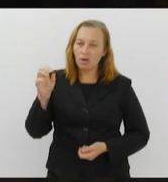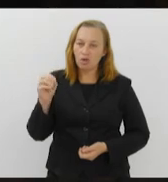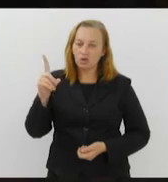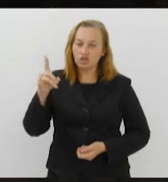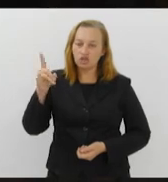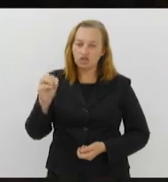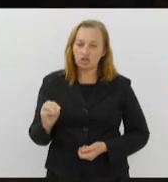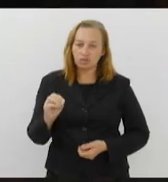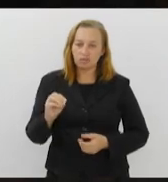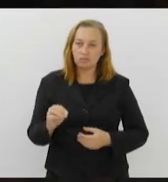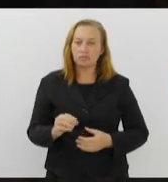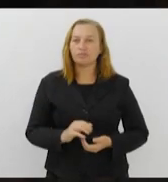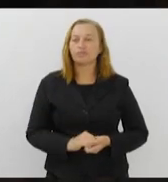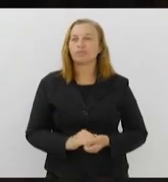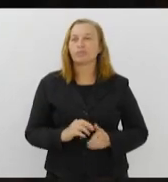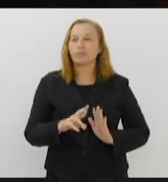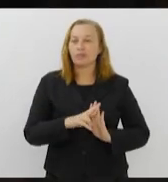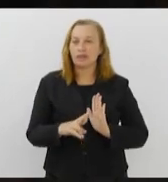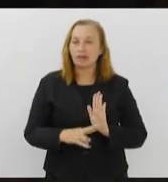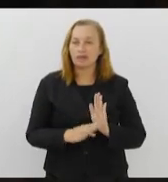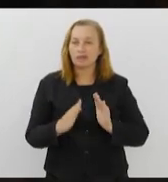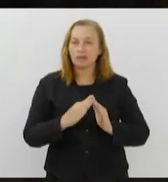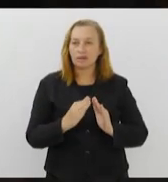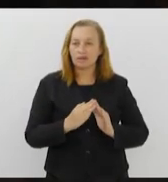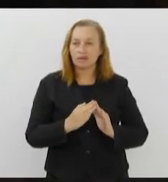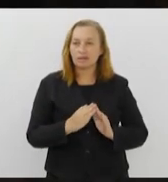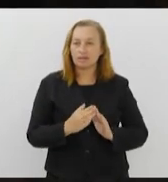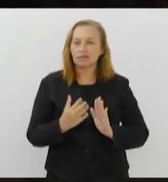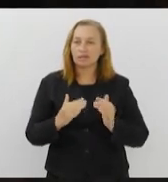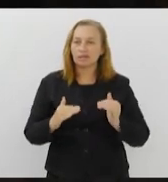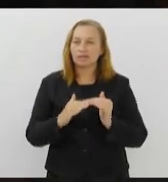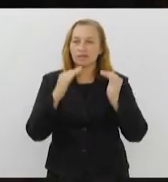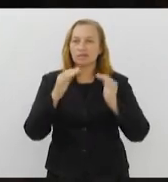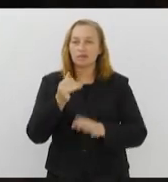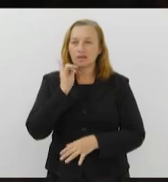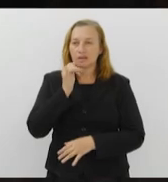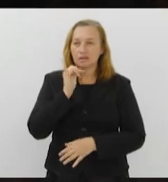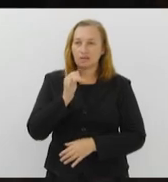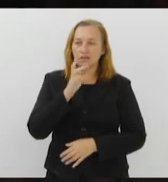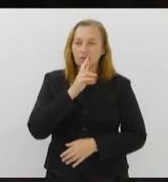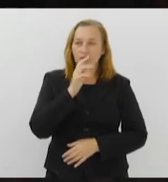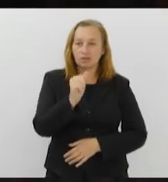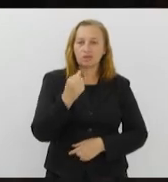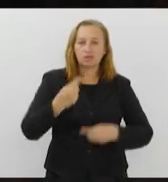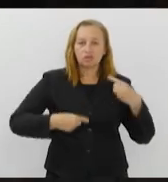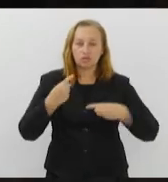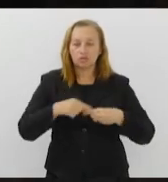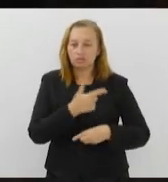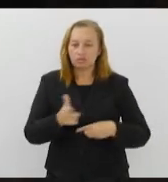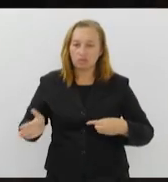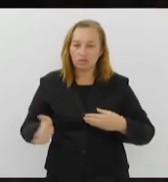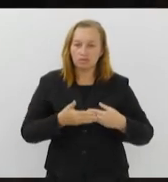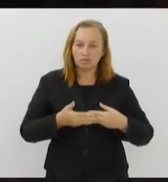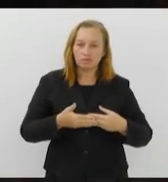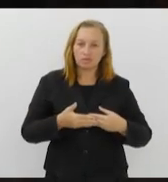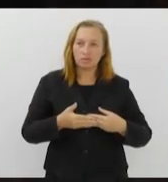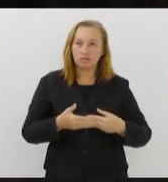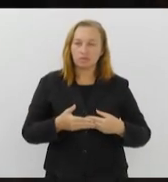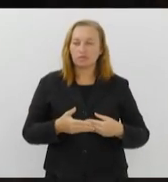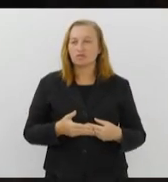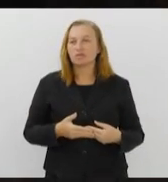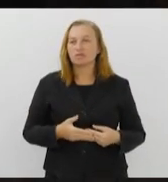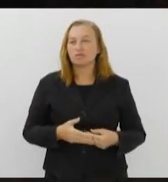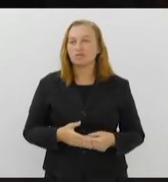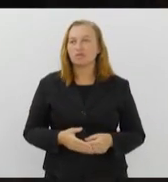Proposições Externas, favorável. Relator, deputado Rodrigo Mamorim. Em discussão, não havendo quem queira discutir, encerra a discussão. Para discutir,